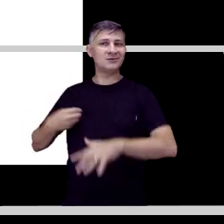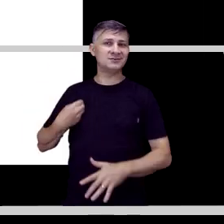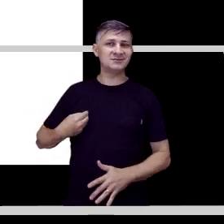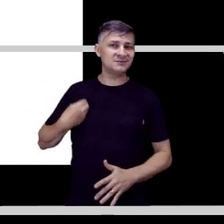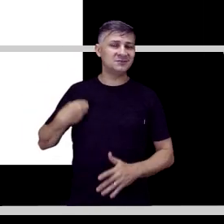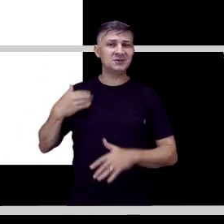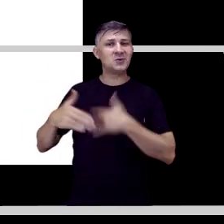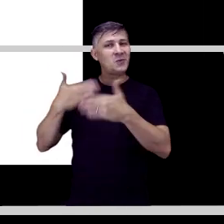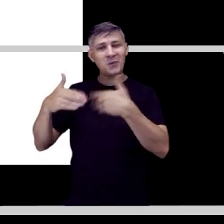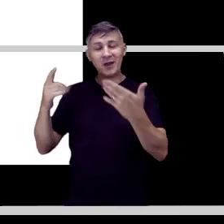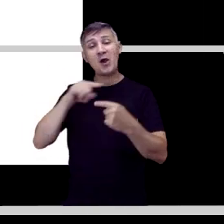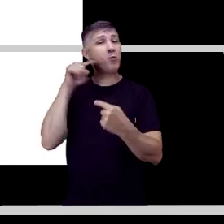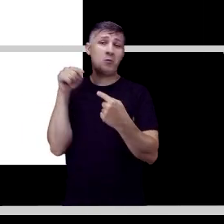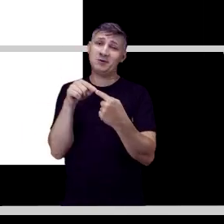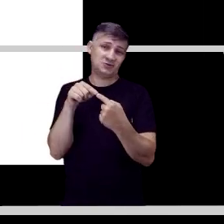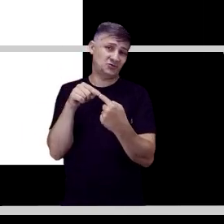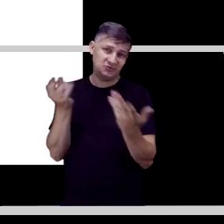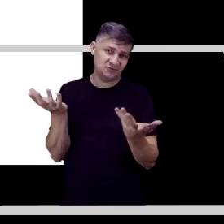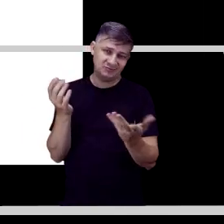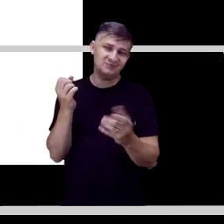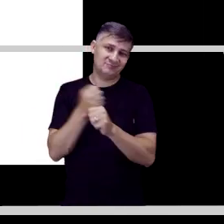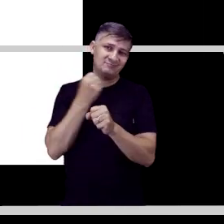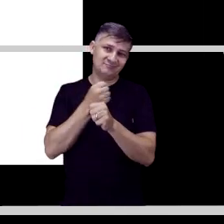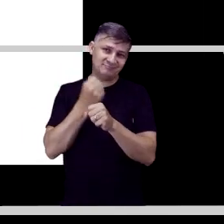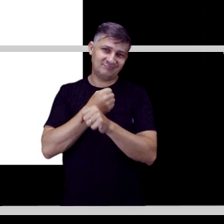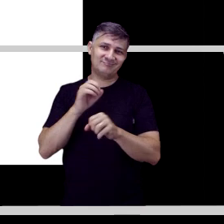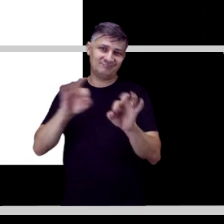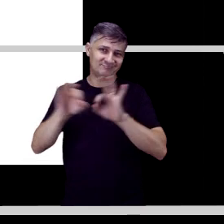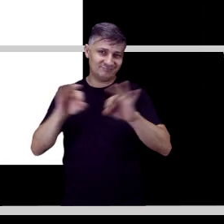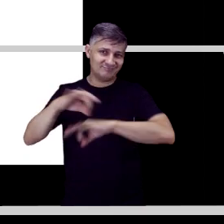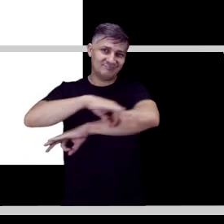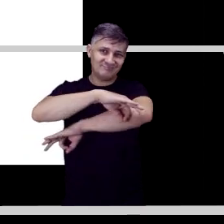vida, que é no fim o que nos interessa, né,